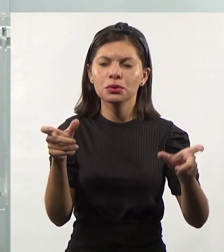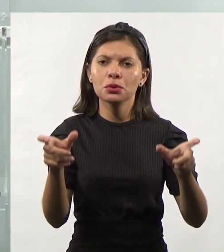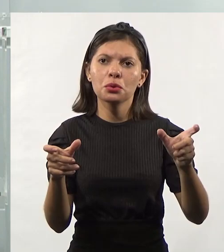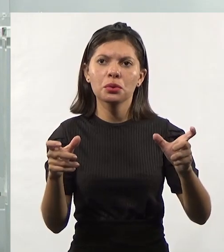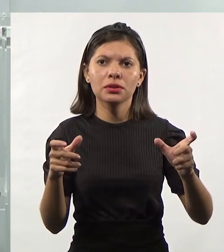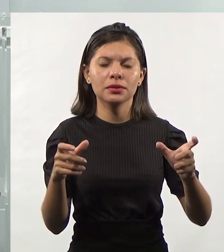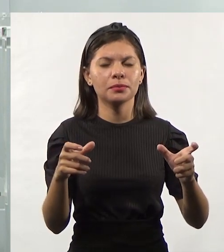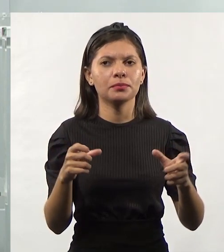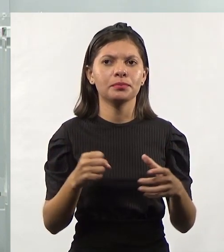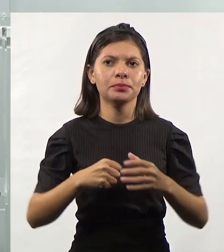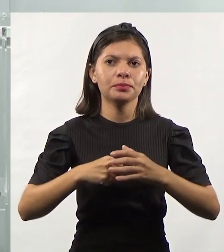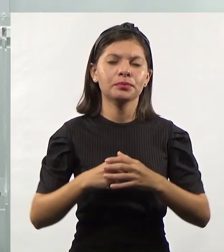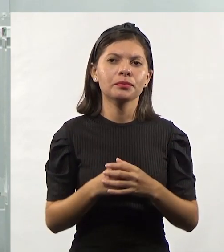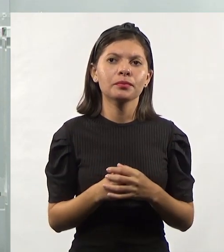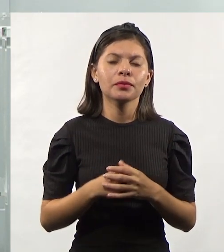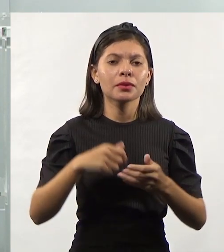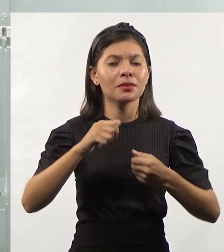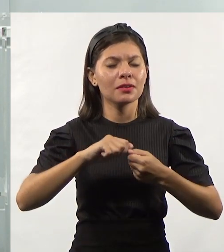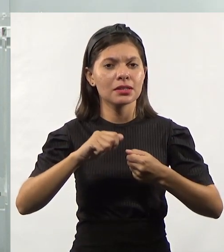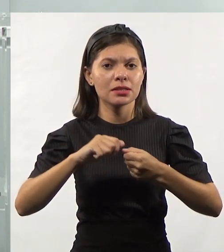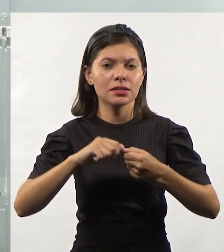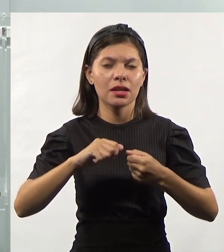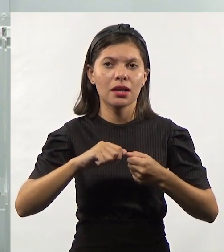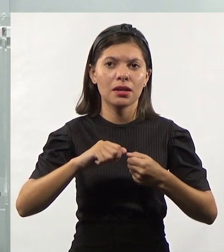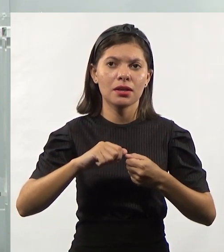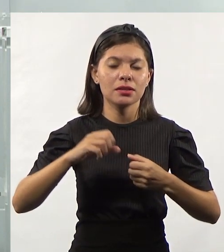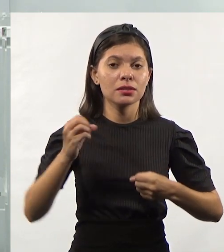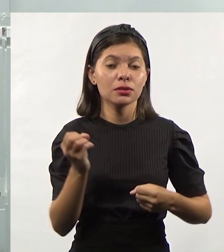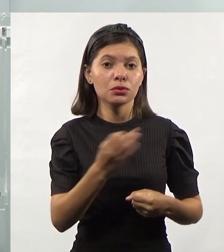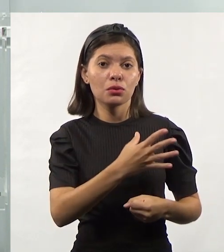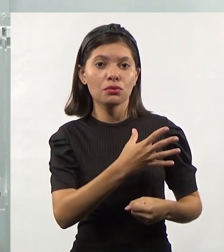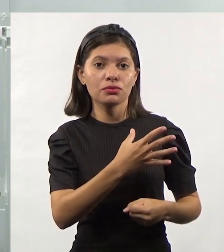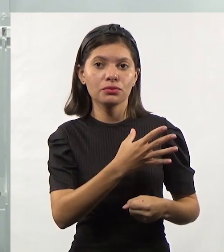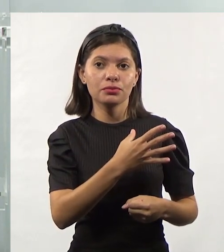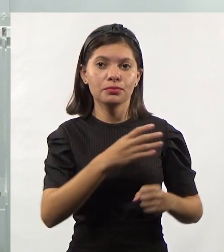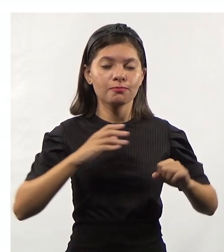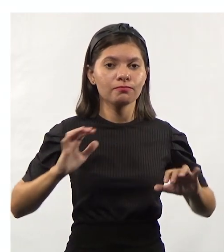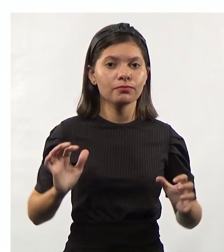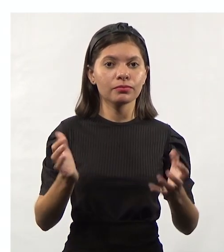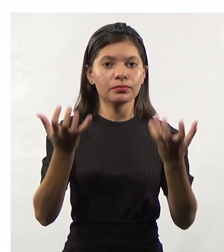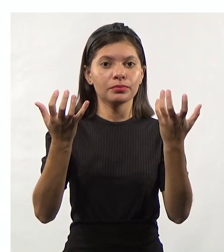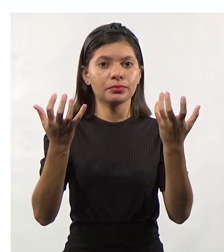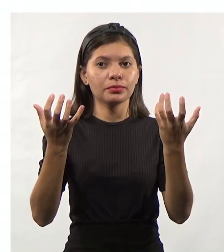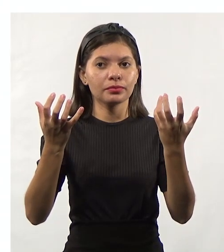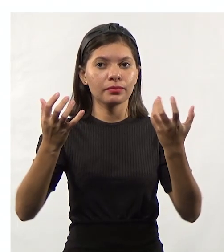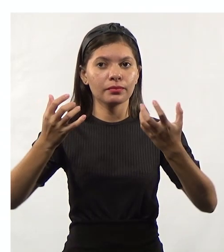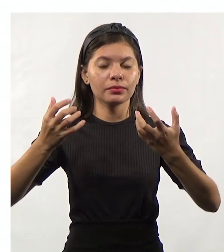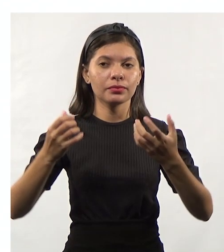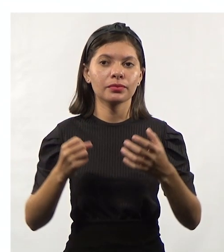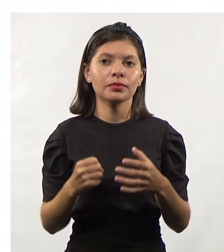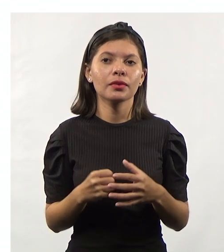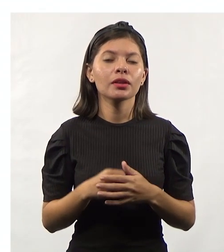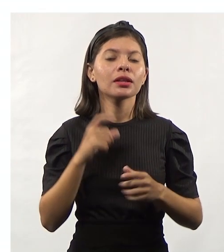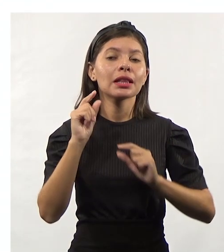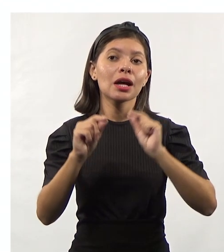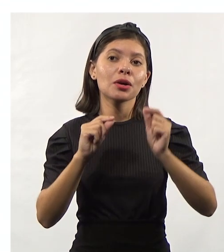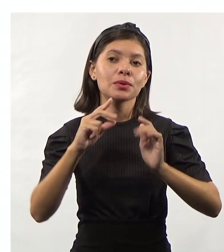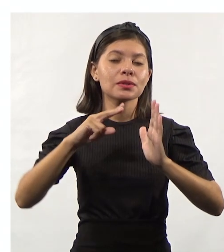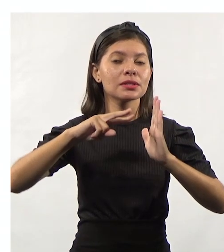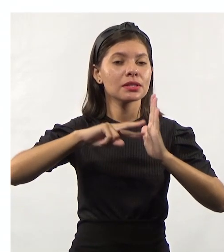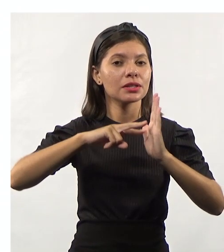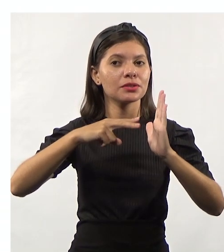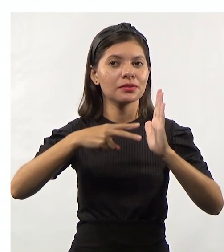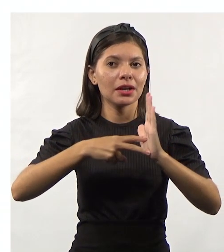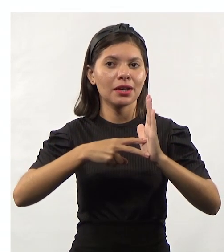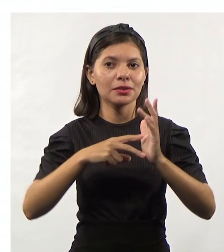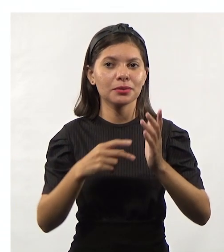preparado para assumir esse novo cenário. Por isso que a gente fala que é proativo, né?